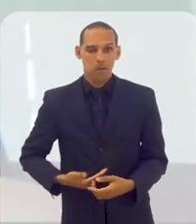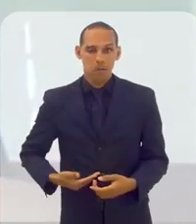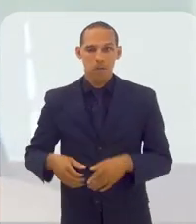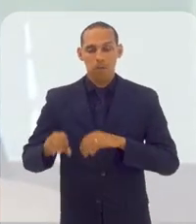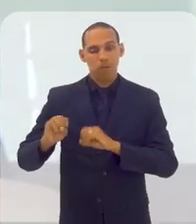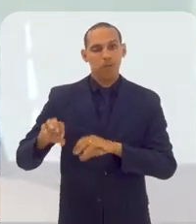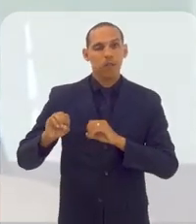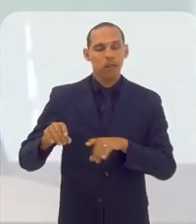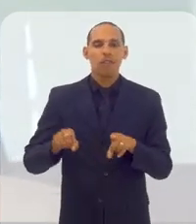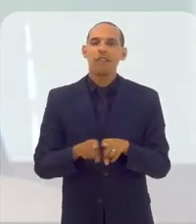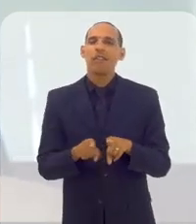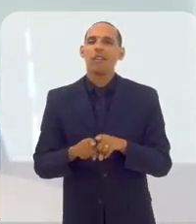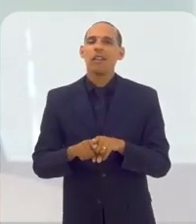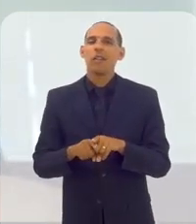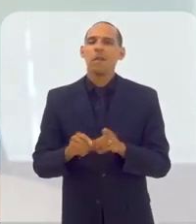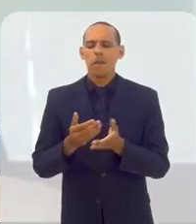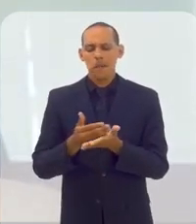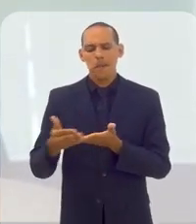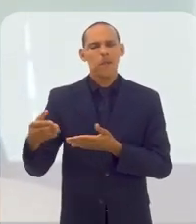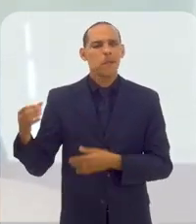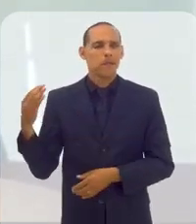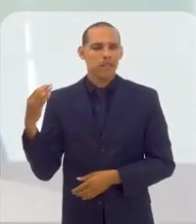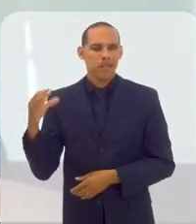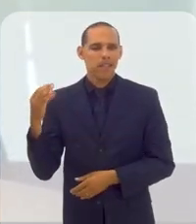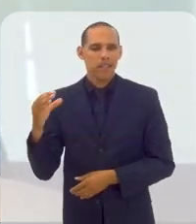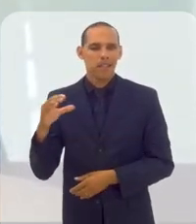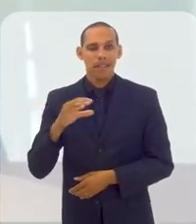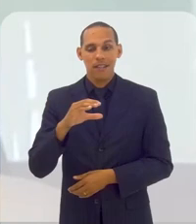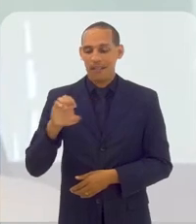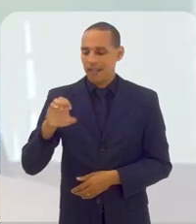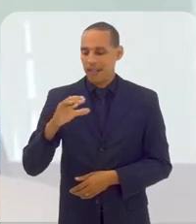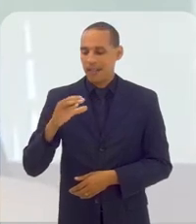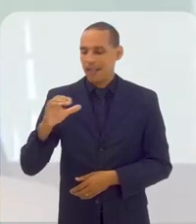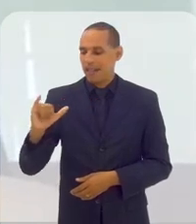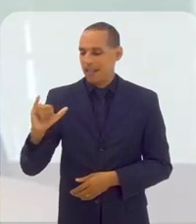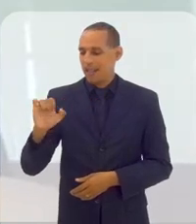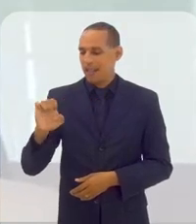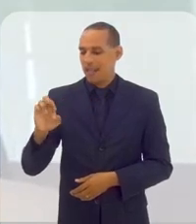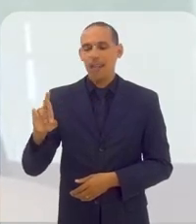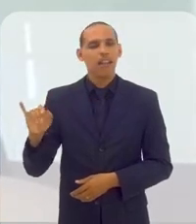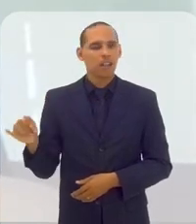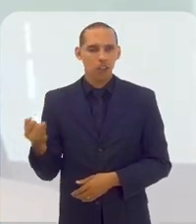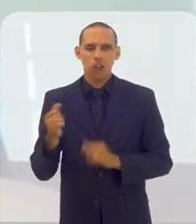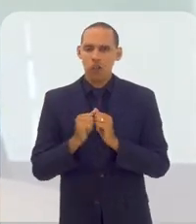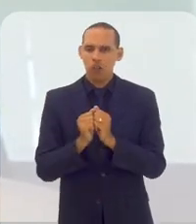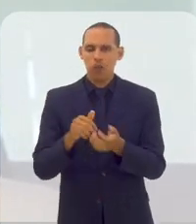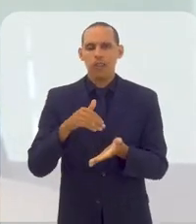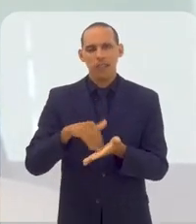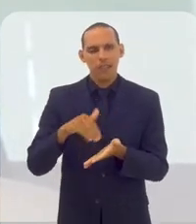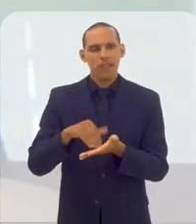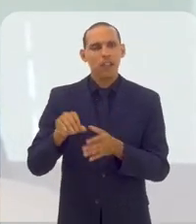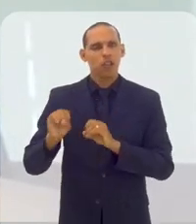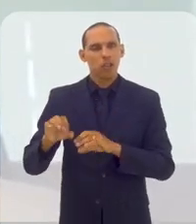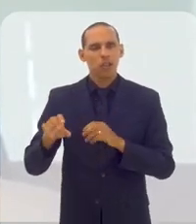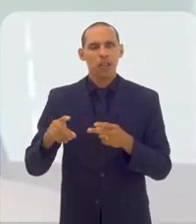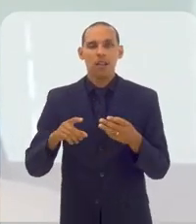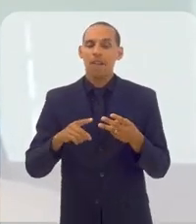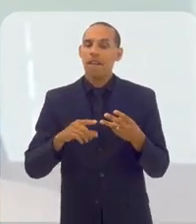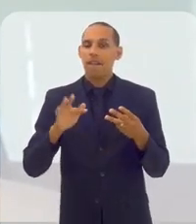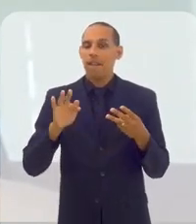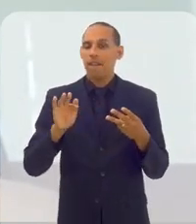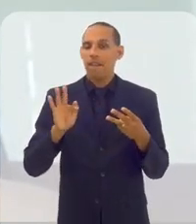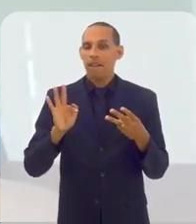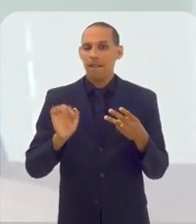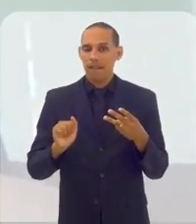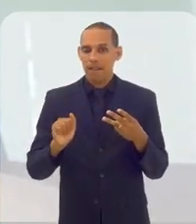e educacionais né e a iniciação científica Eu acho que o ccierge junto com a Secretaria de Educação Faetec